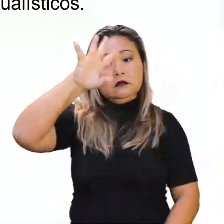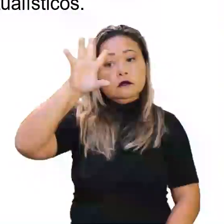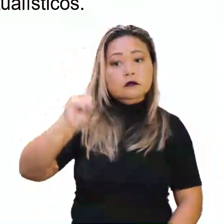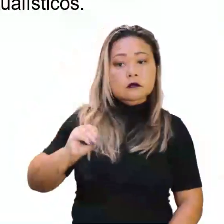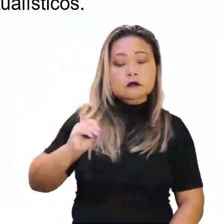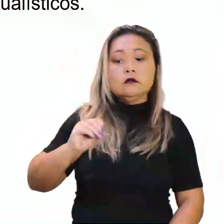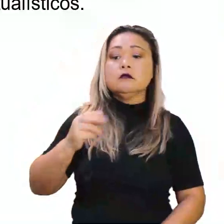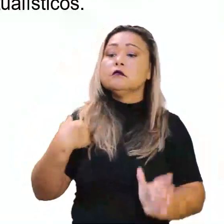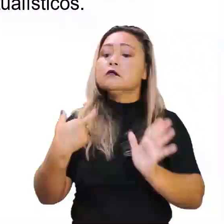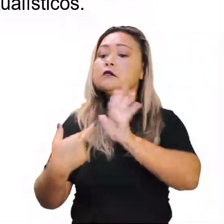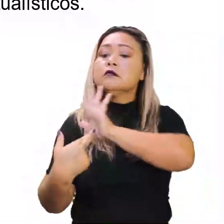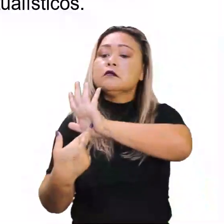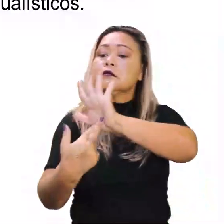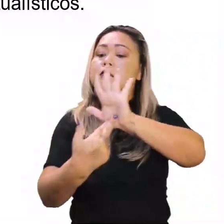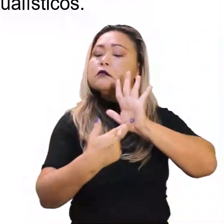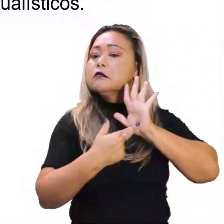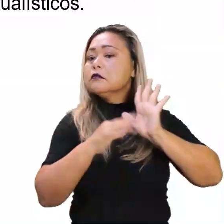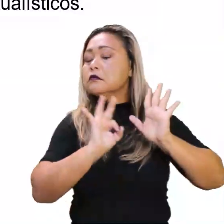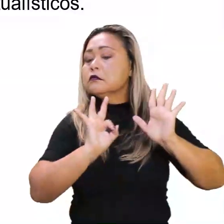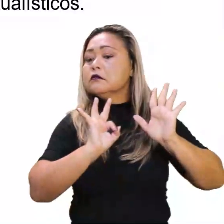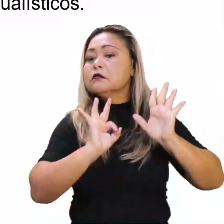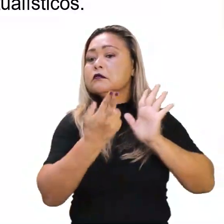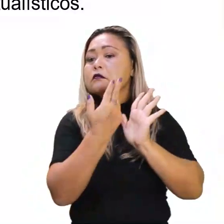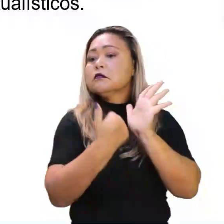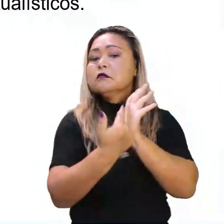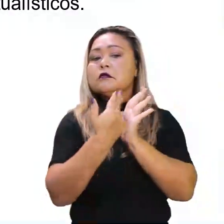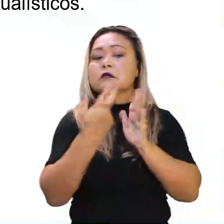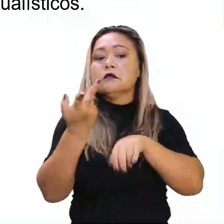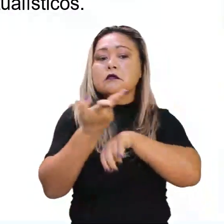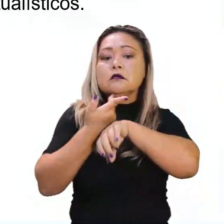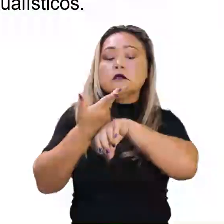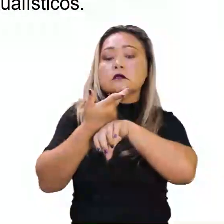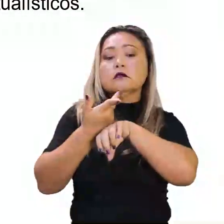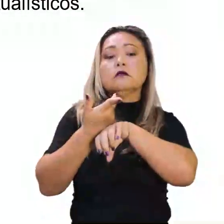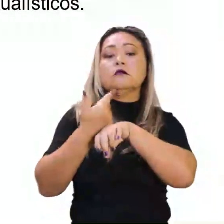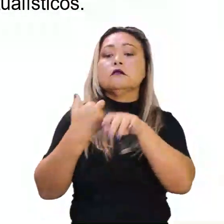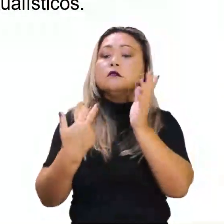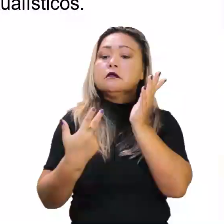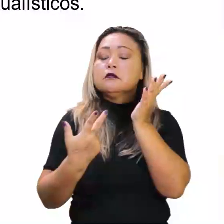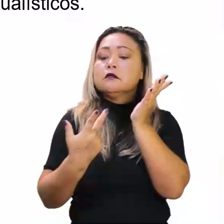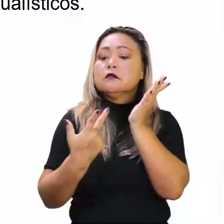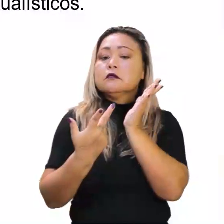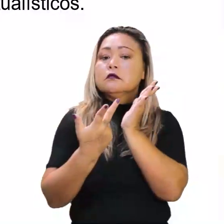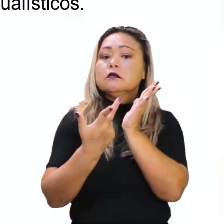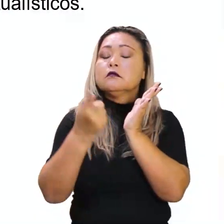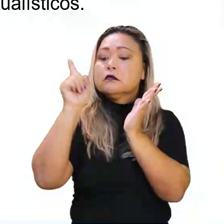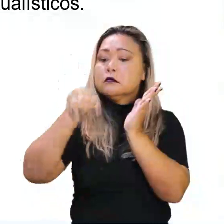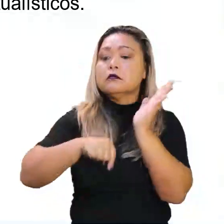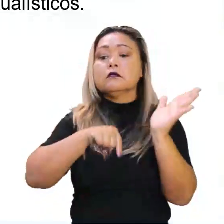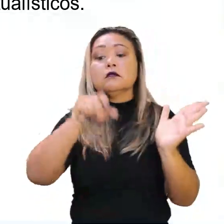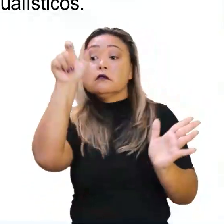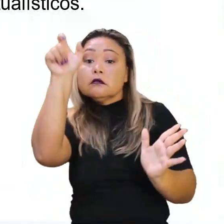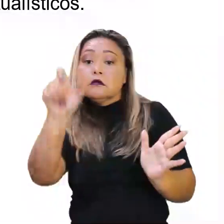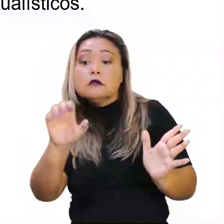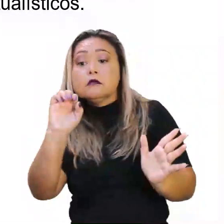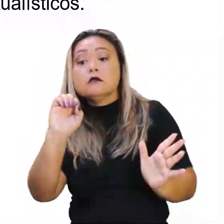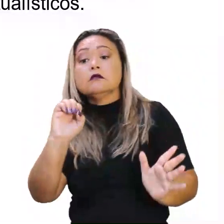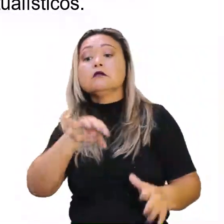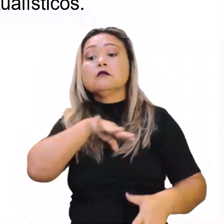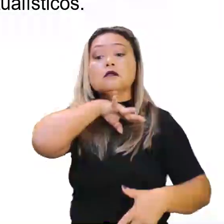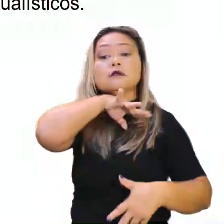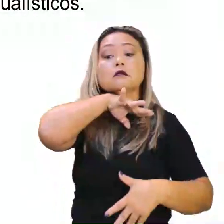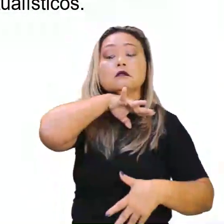é figurativa. Busca representar figuras. E essas figuras podem ser de pessoas,